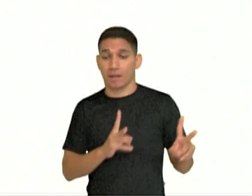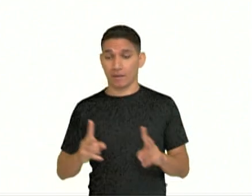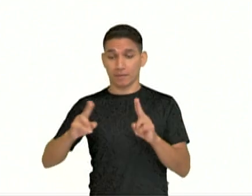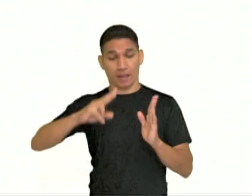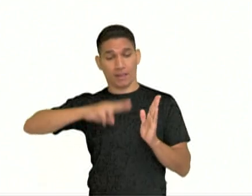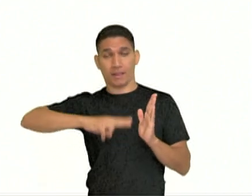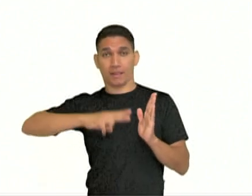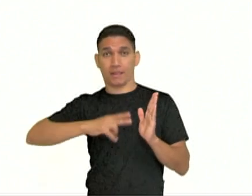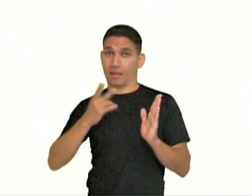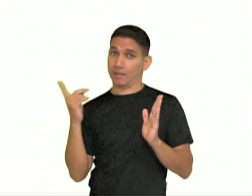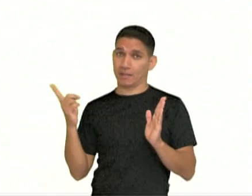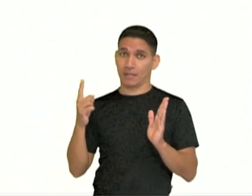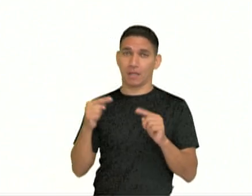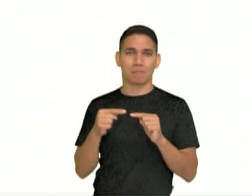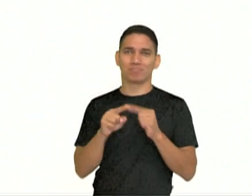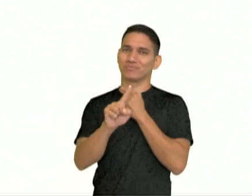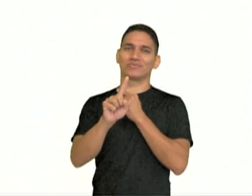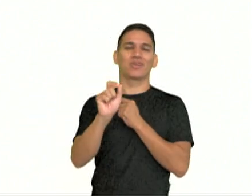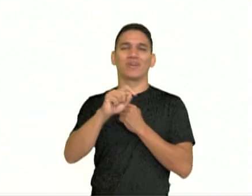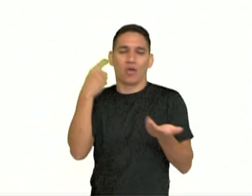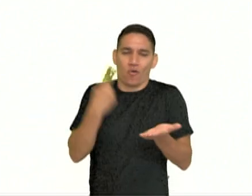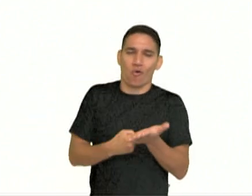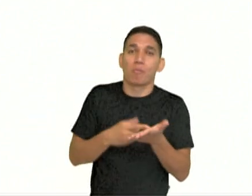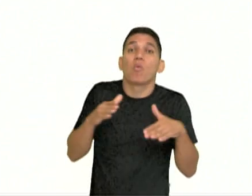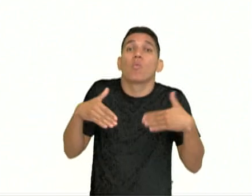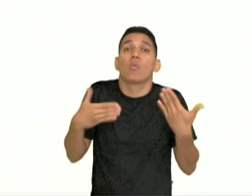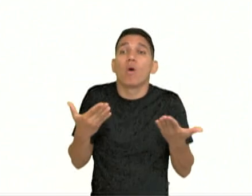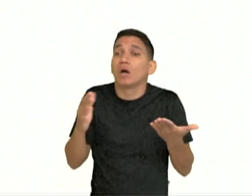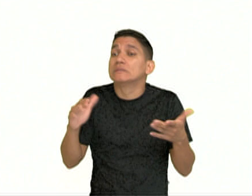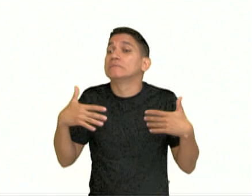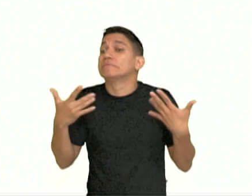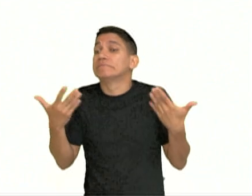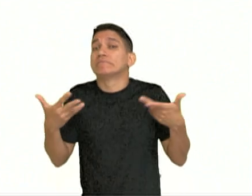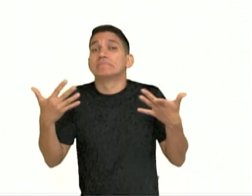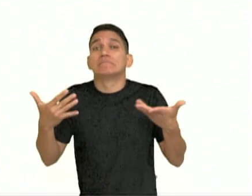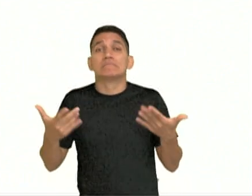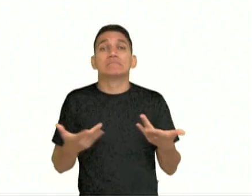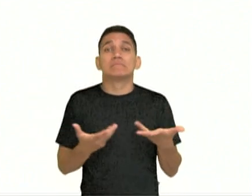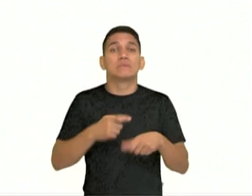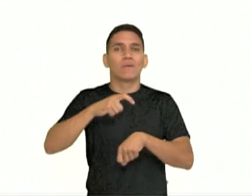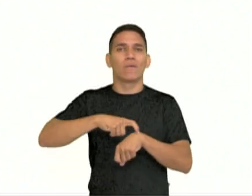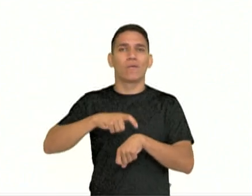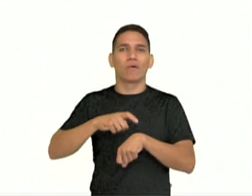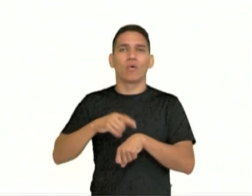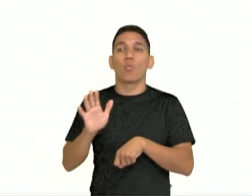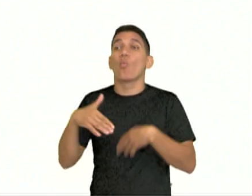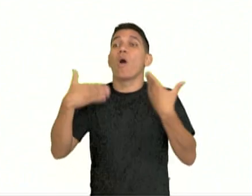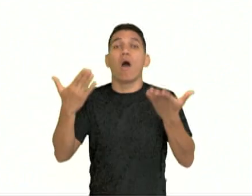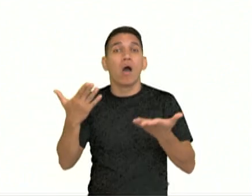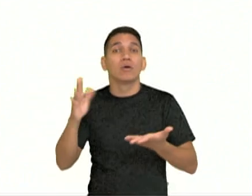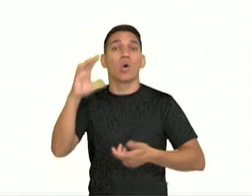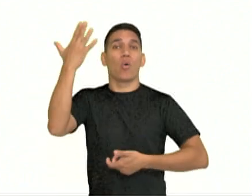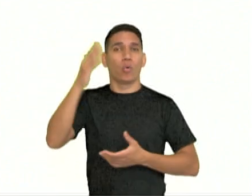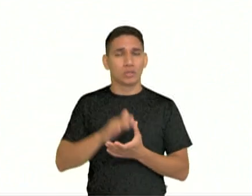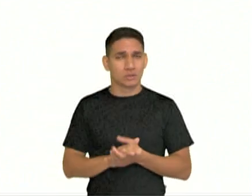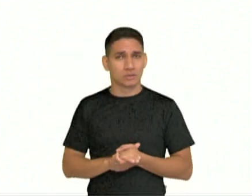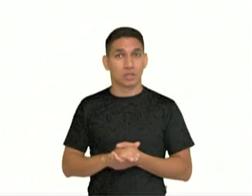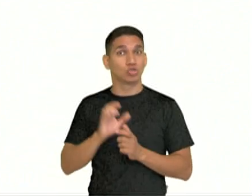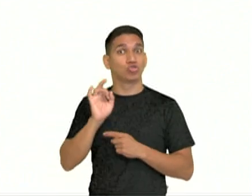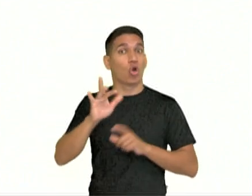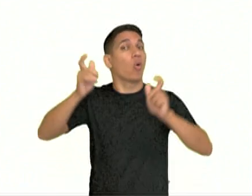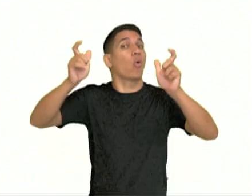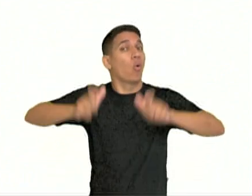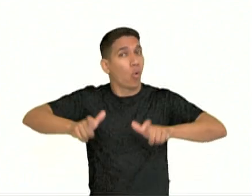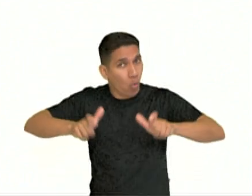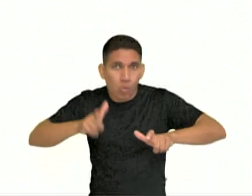fragmento não foi possível identificar, né, essa questão de quando, mas apenas de